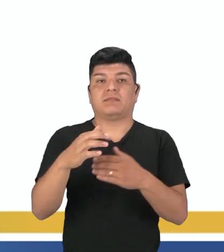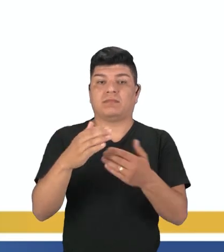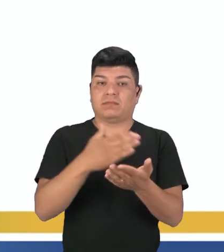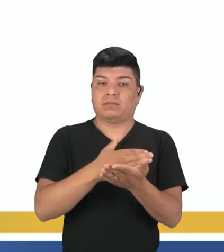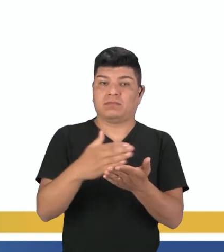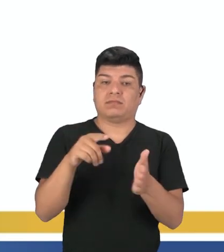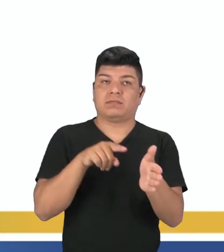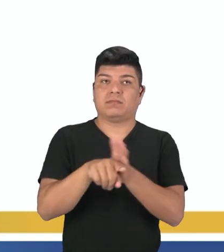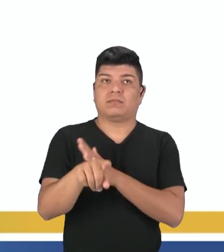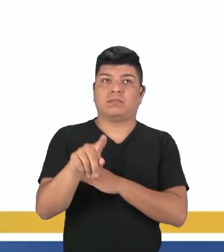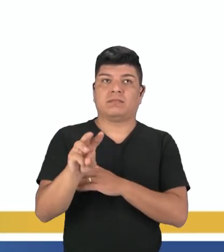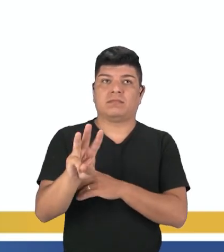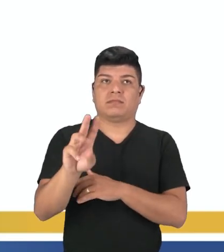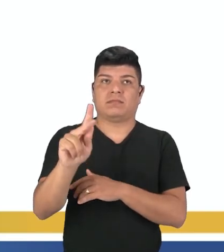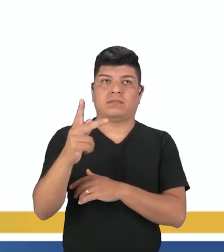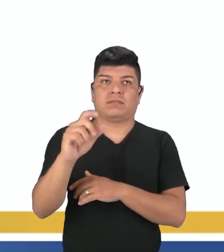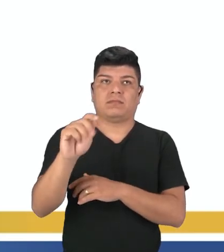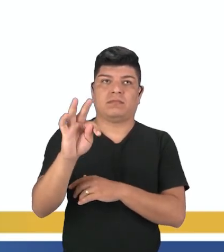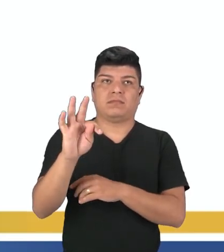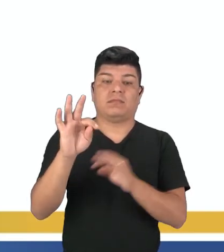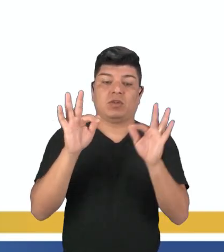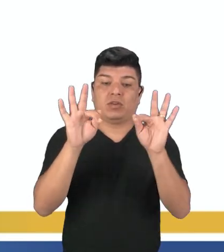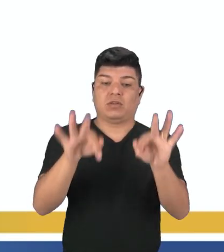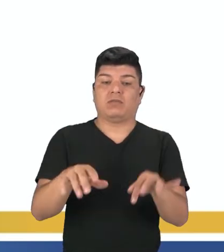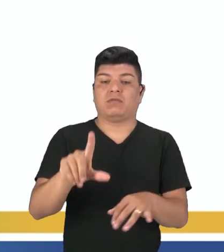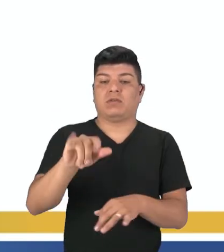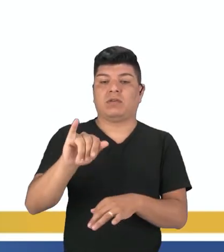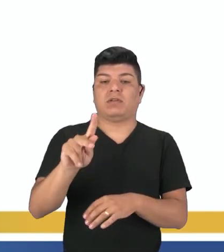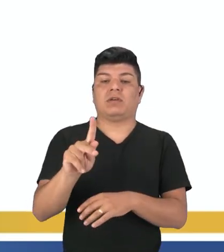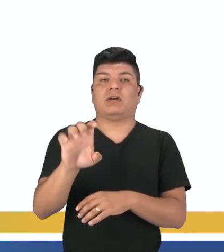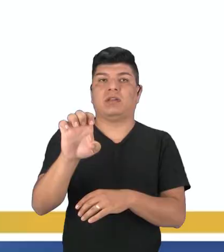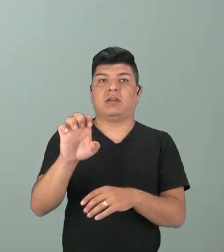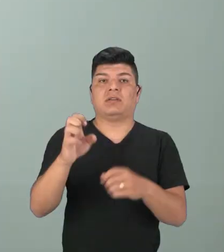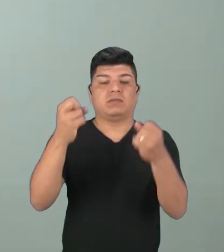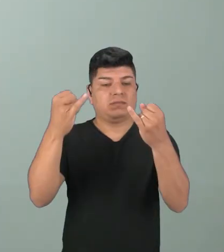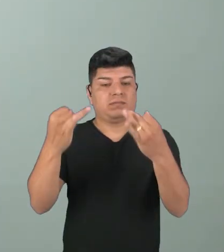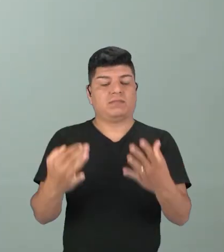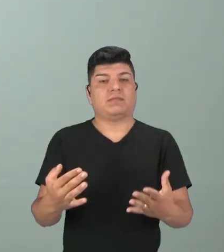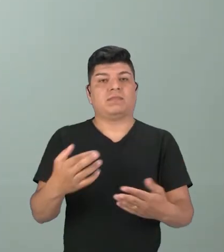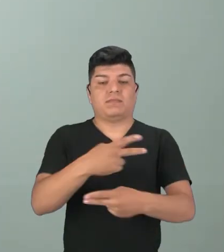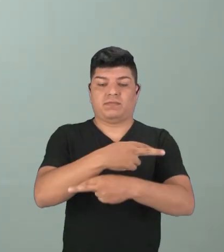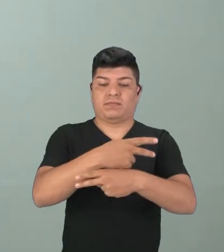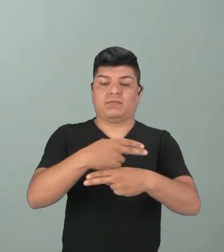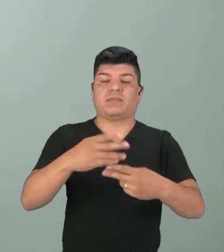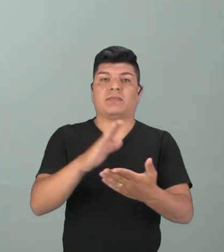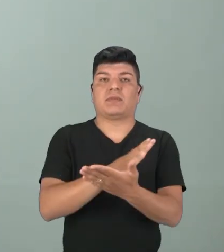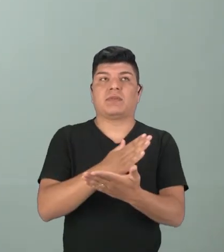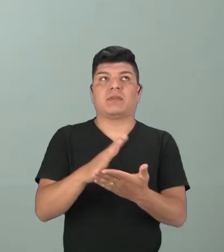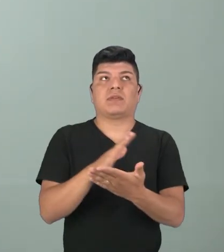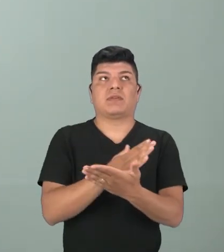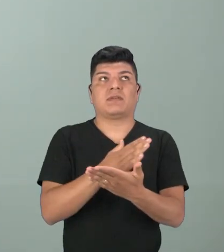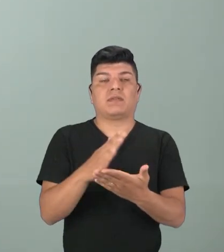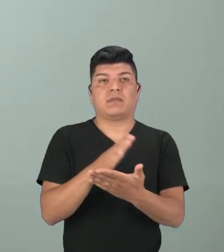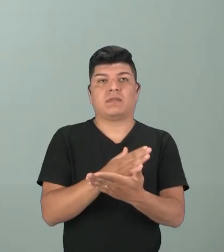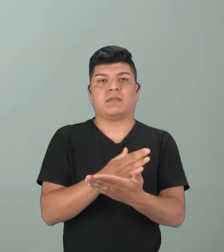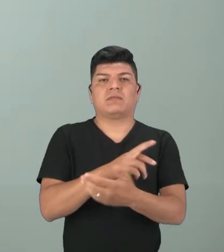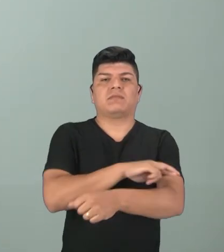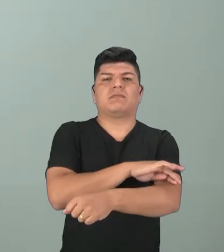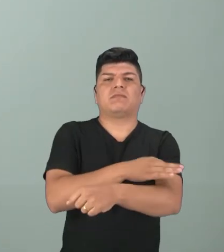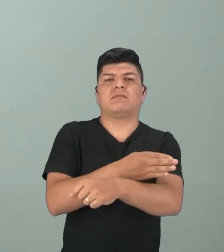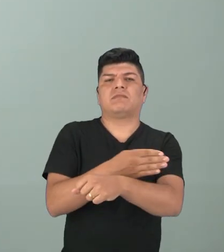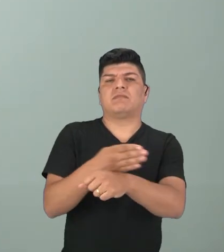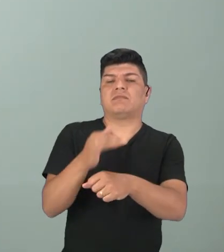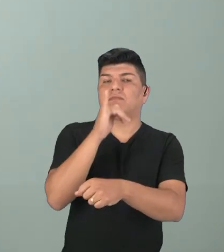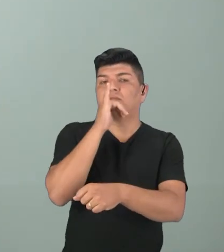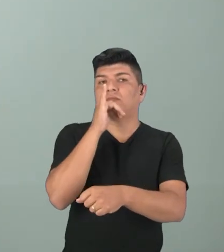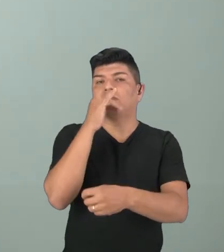pergunta e o like no finalzinho da pergunta quando a gente quer que você descreva alguma coisa. What is Rio Branco like,